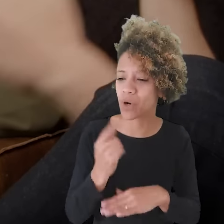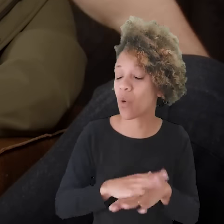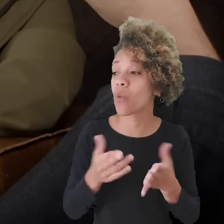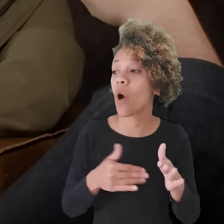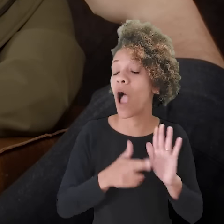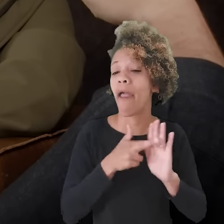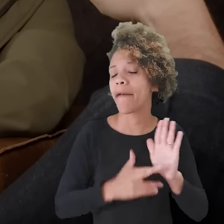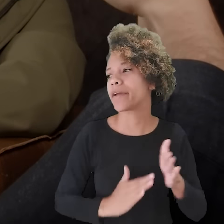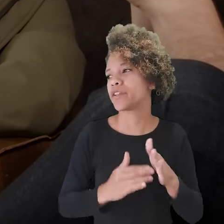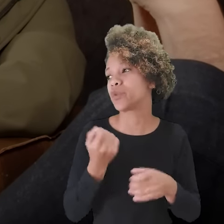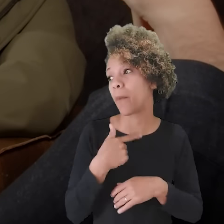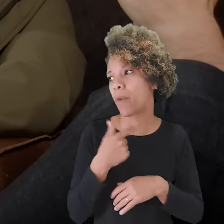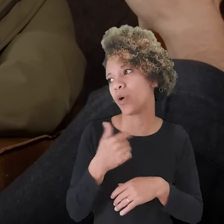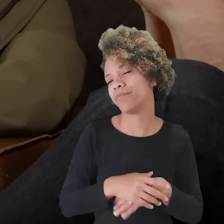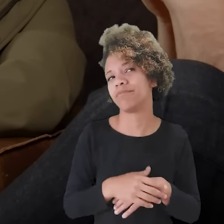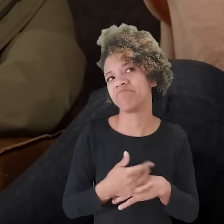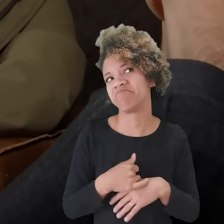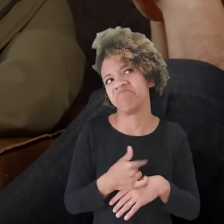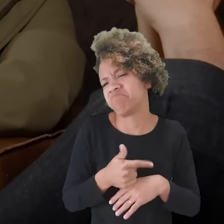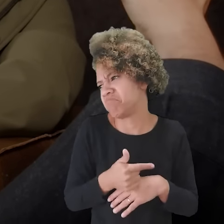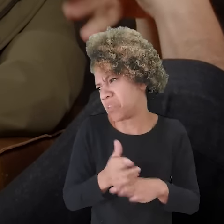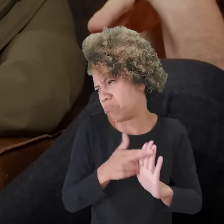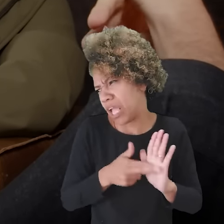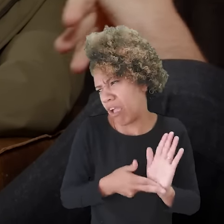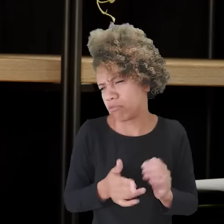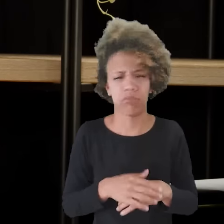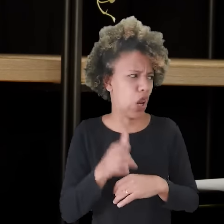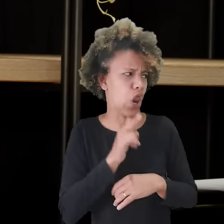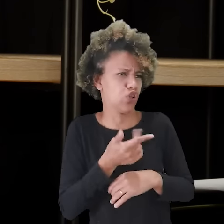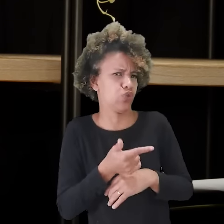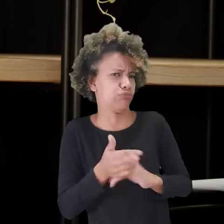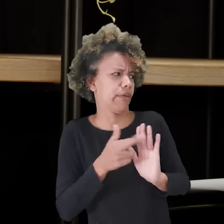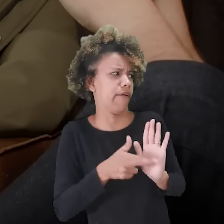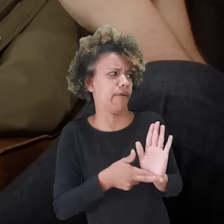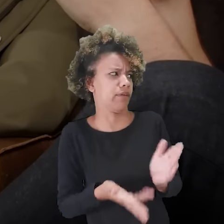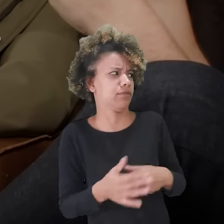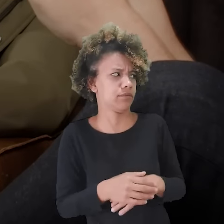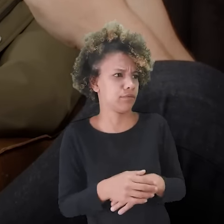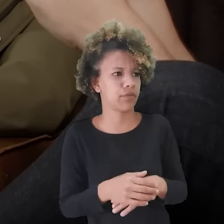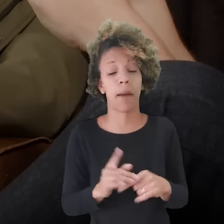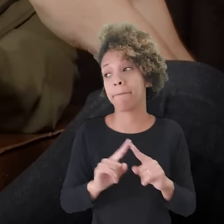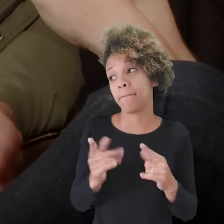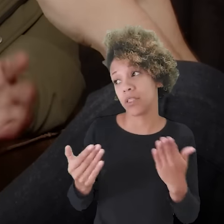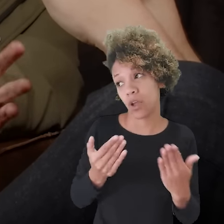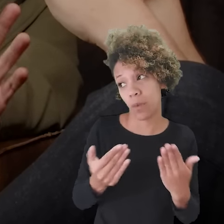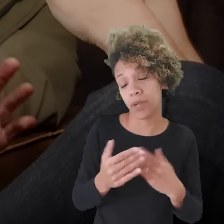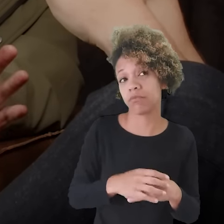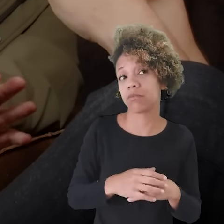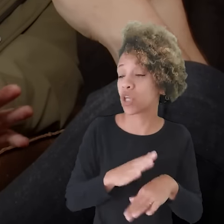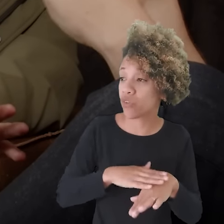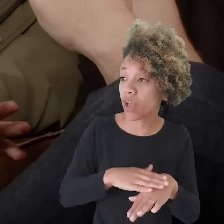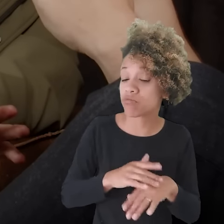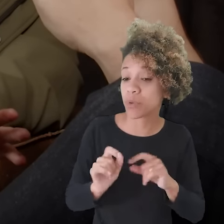dessa pergunta de qual limite de bom eu faço piada com isso daqui realmente eu acho que não tem não tem nenhuma lógica e a comparação